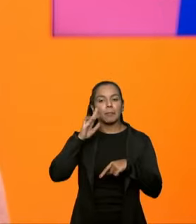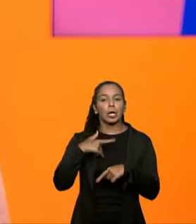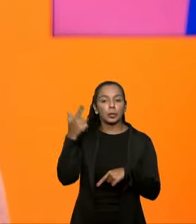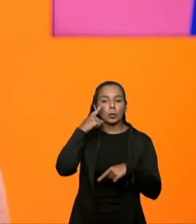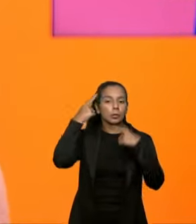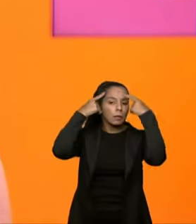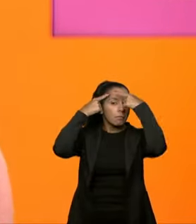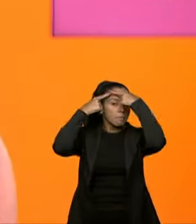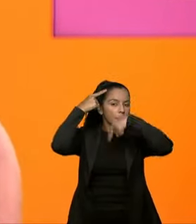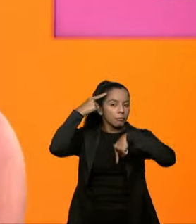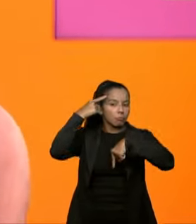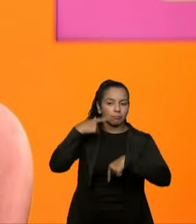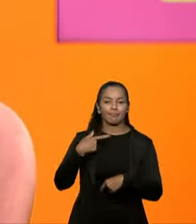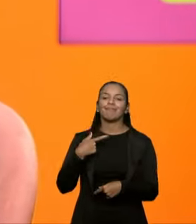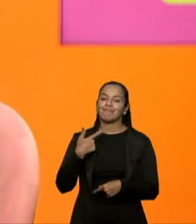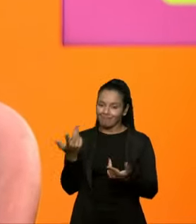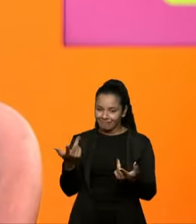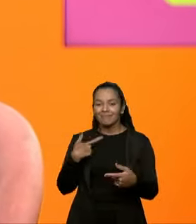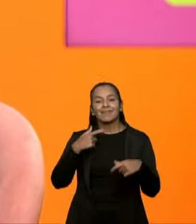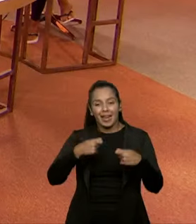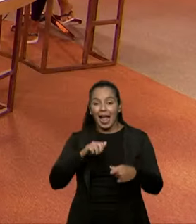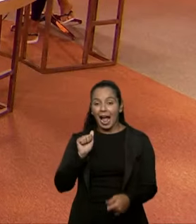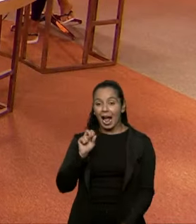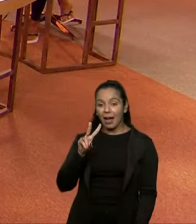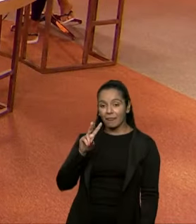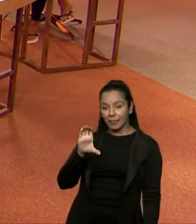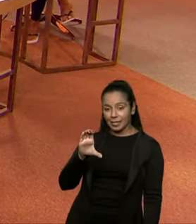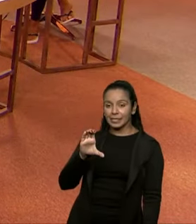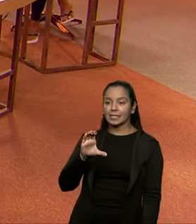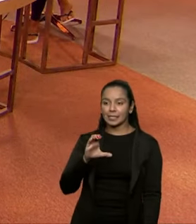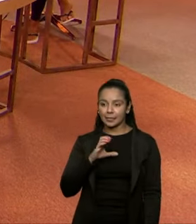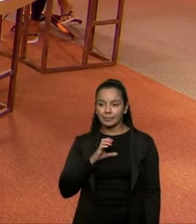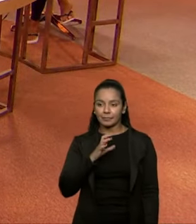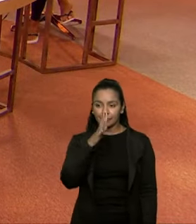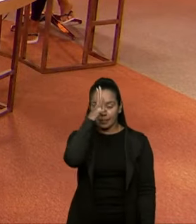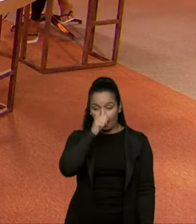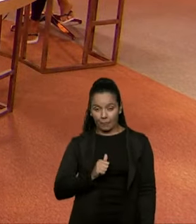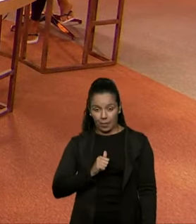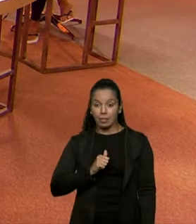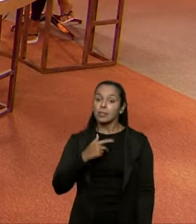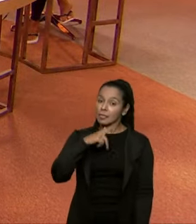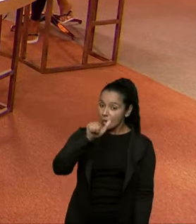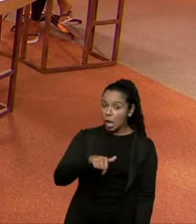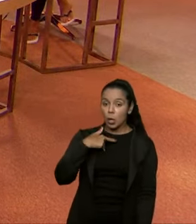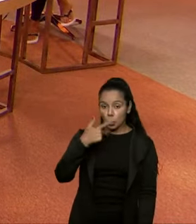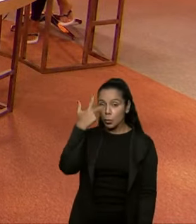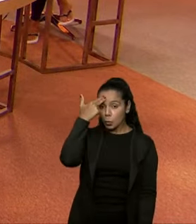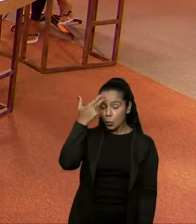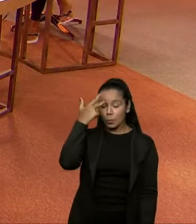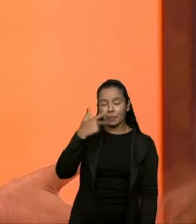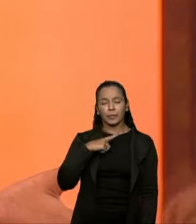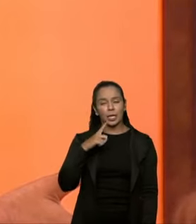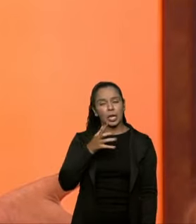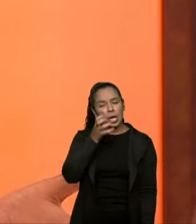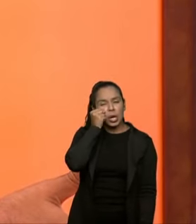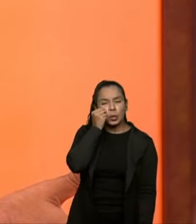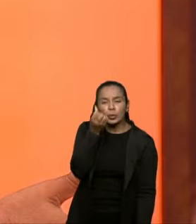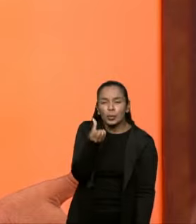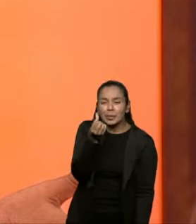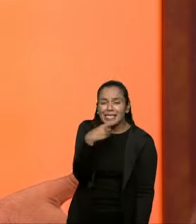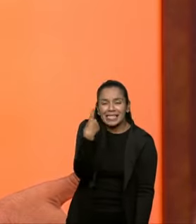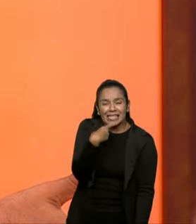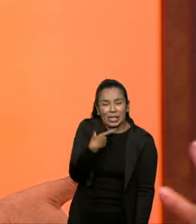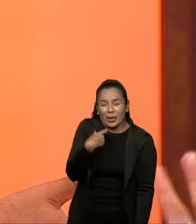derrame. Ai, meu de ter sagrado. AVC. Nossa, engorda também, não é? Vamos sair daqui. Se eu durmo mal... Eu durmo meio 6 horas